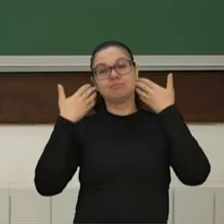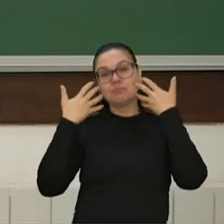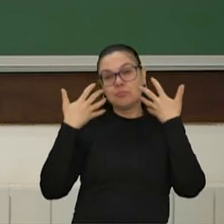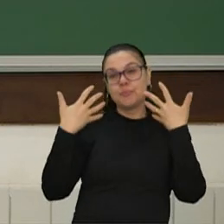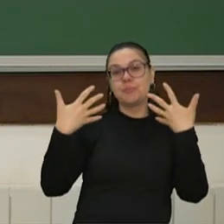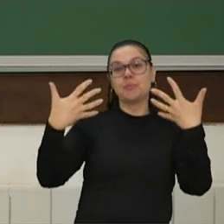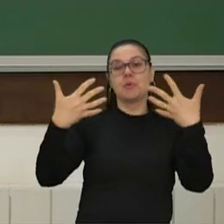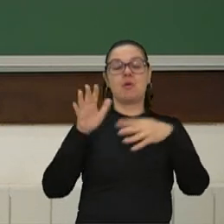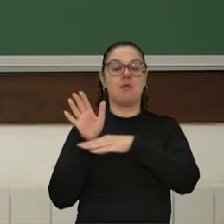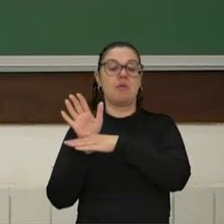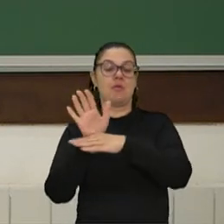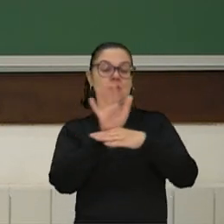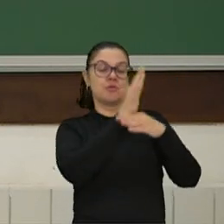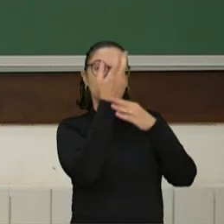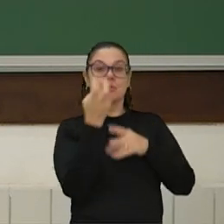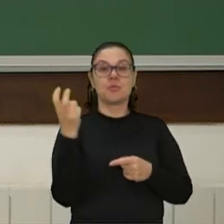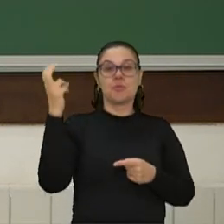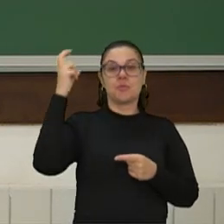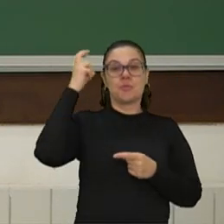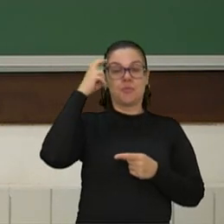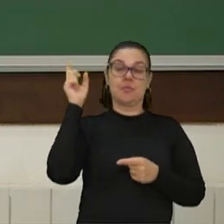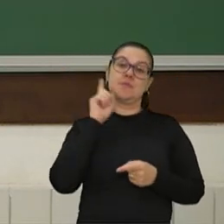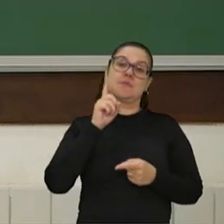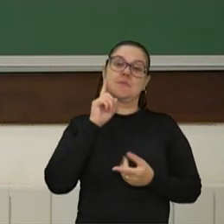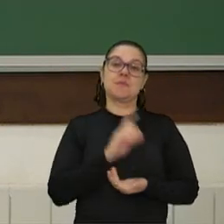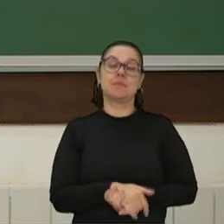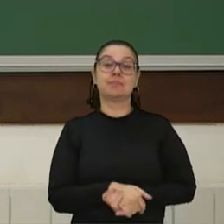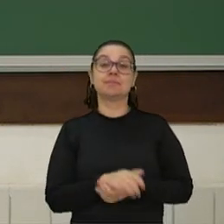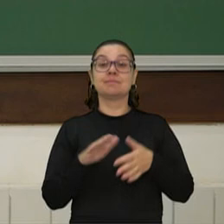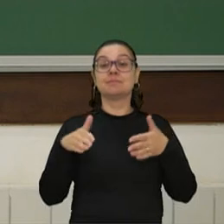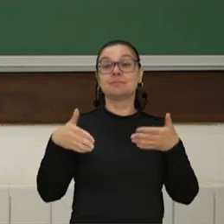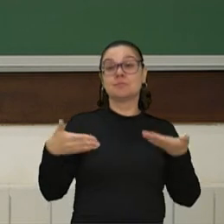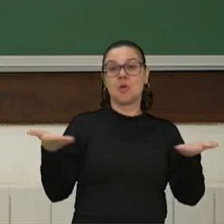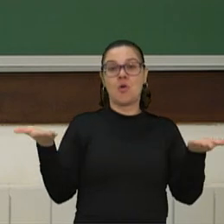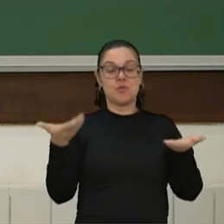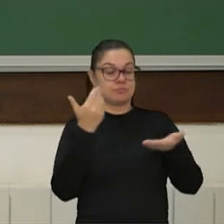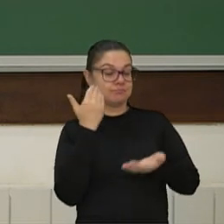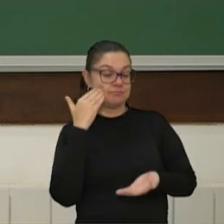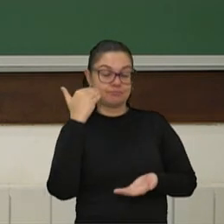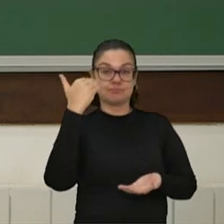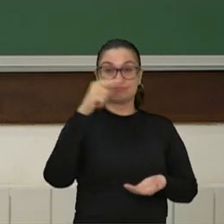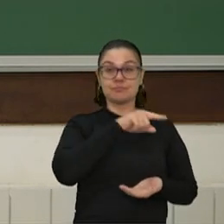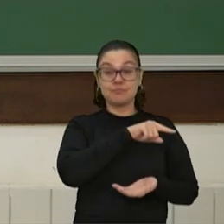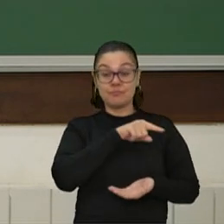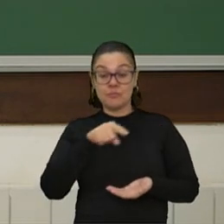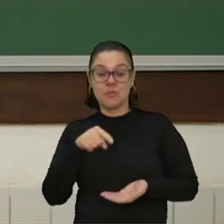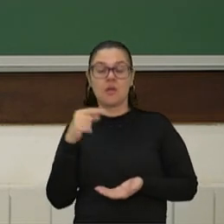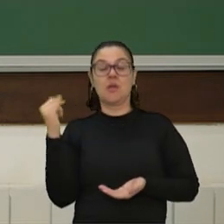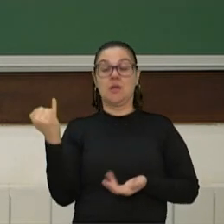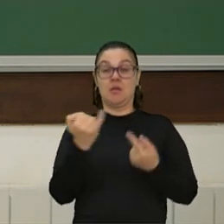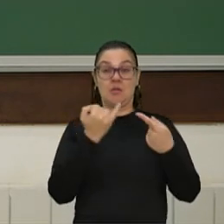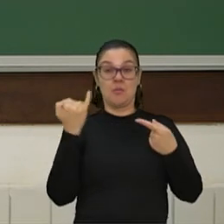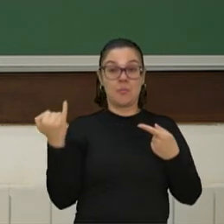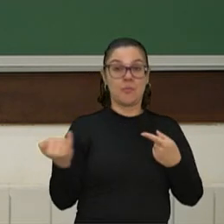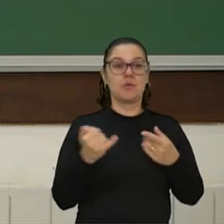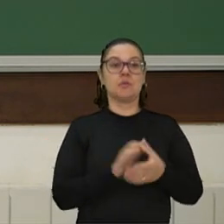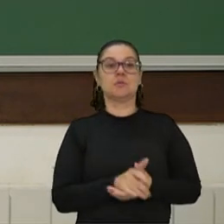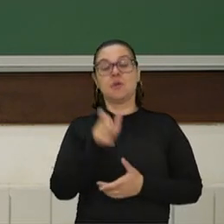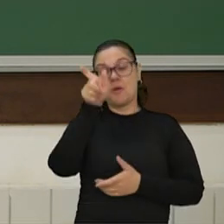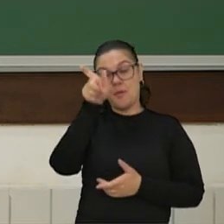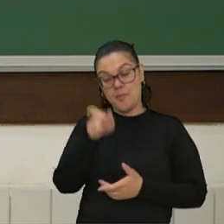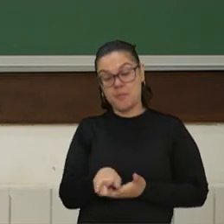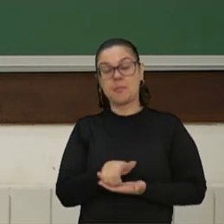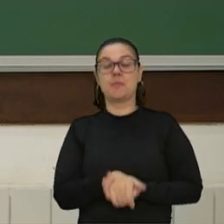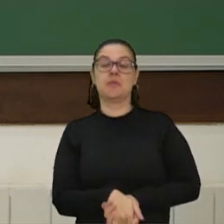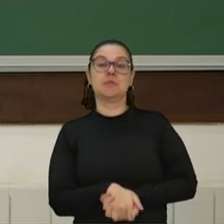sua contribuição para a cultura também americana. E é conhecida até hoje, uma pessoa muito importante, uma personalidade,